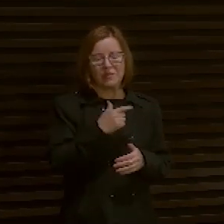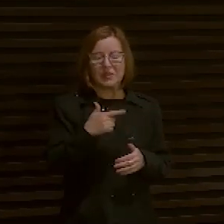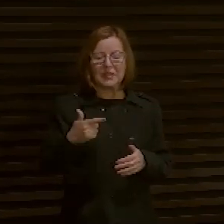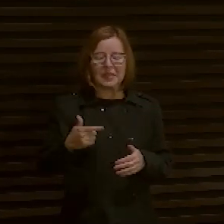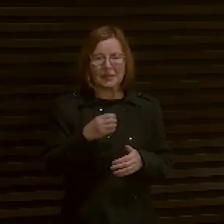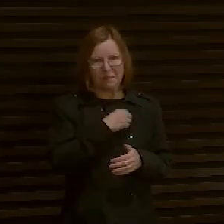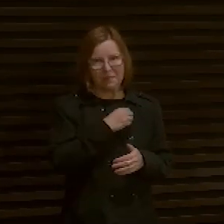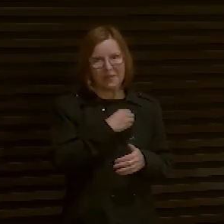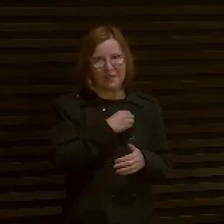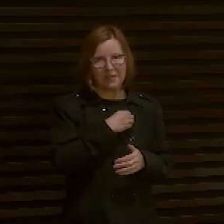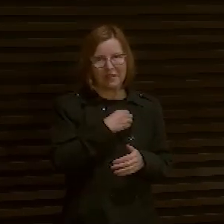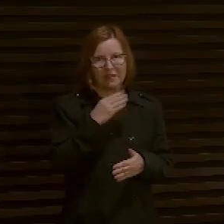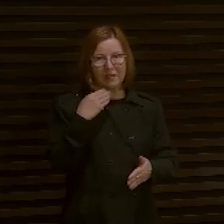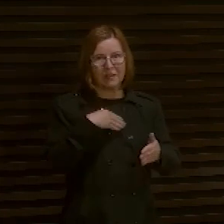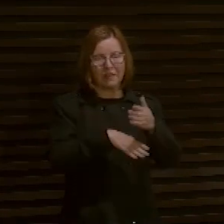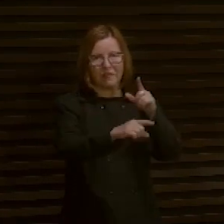foi para aquela cruz.